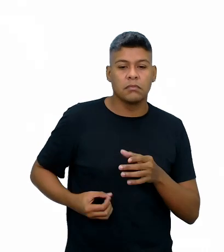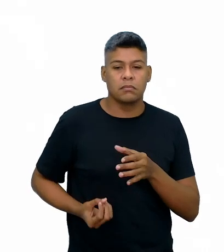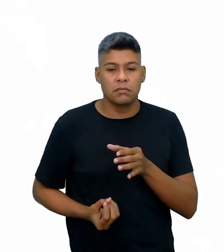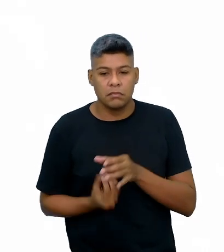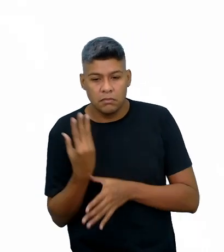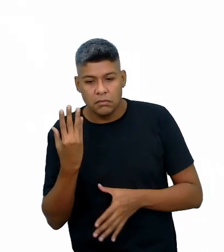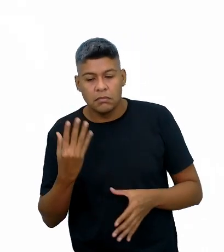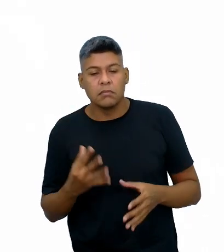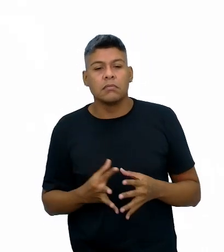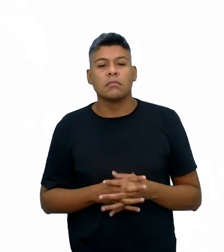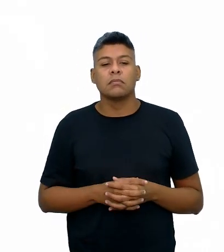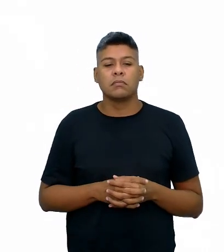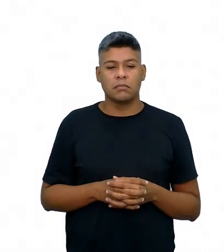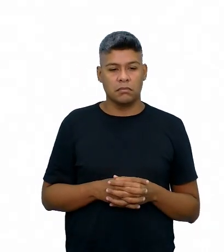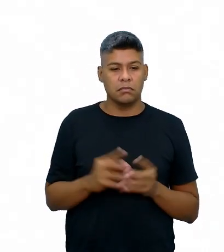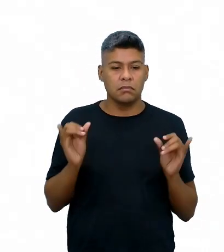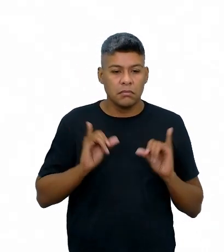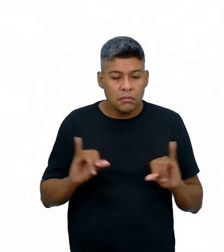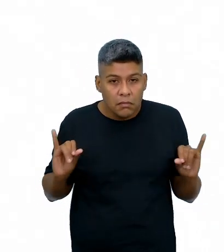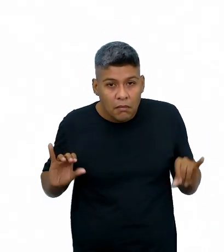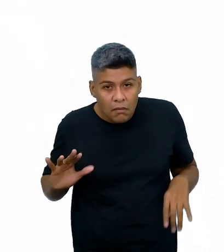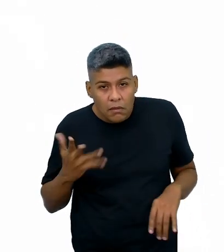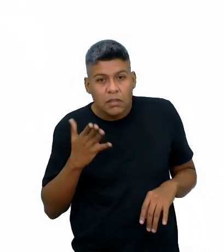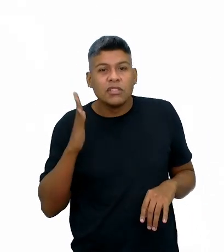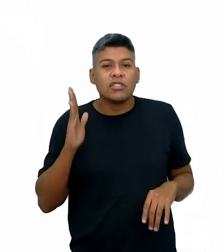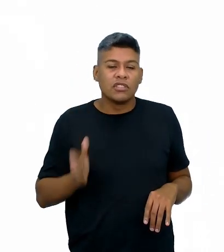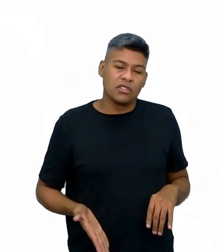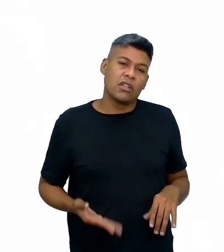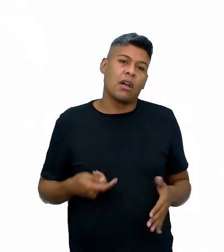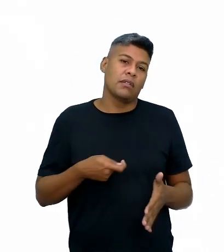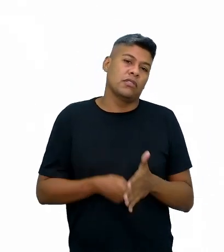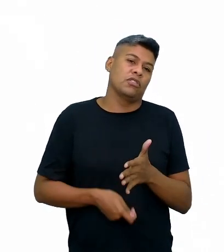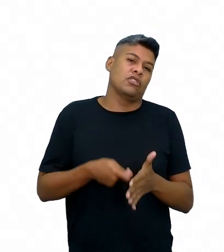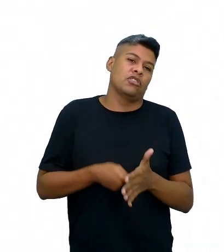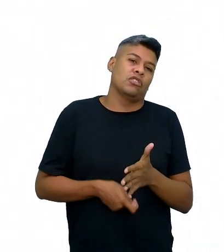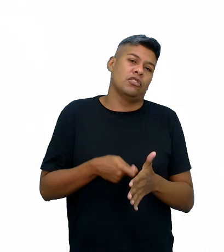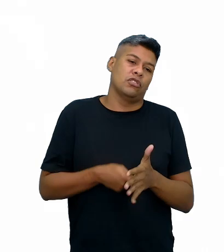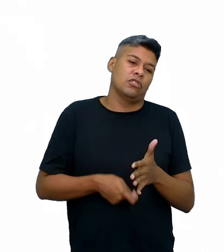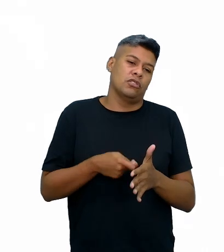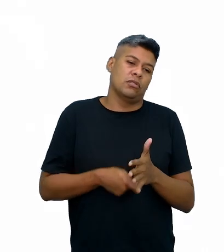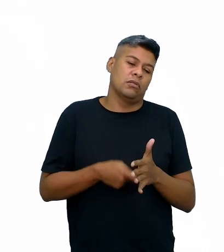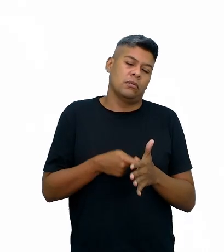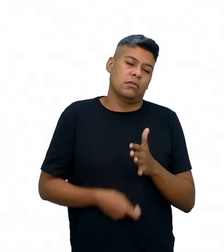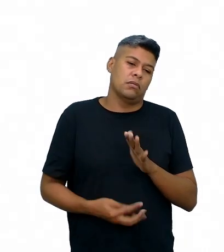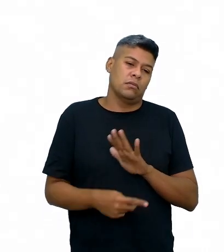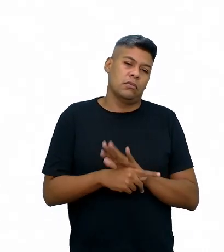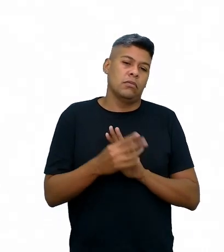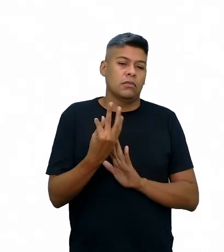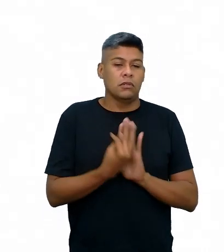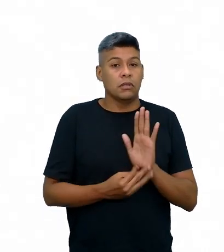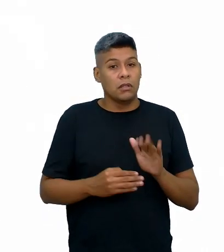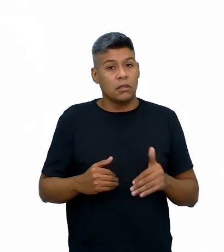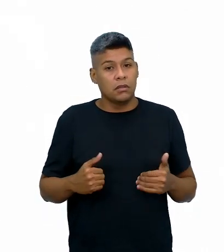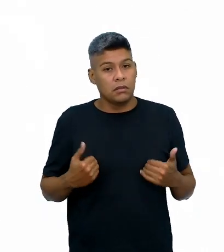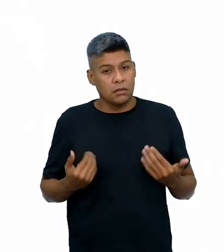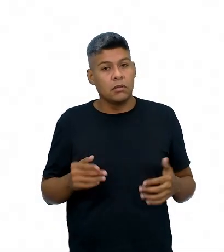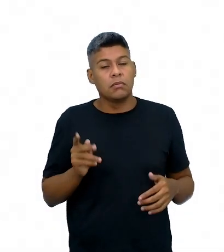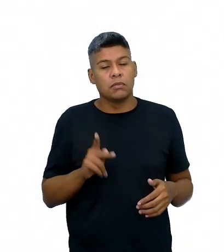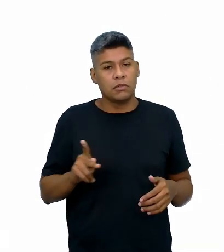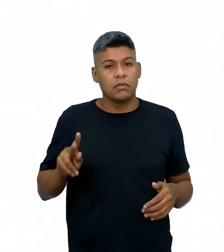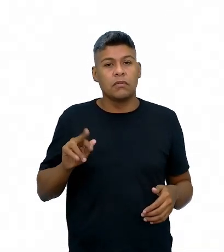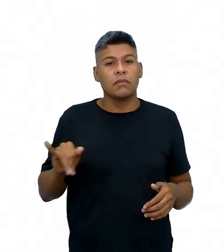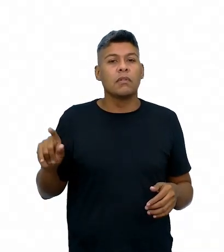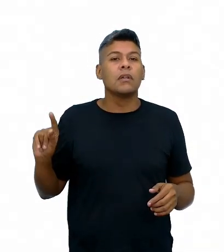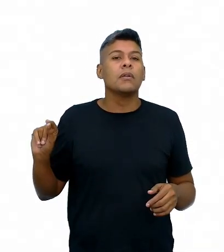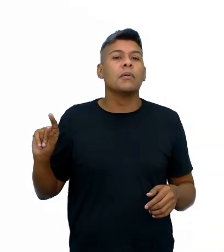construção de uma notícia falsa já são muito explorados já nesse primeiro parágrafo do texto. E aí, o professor